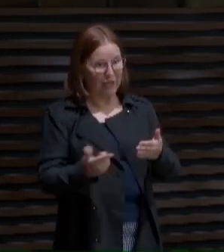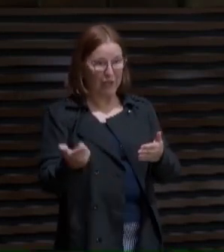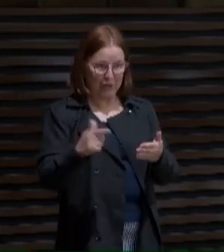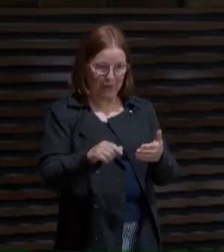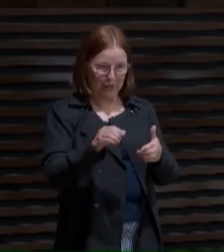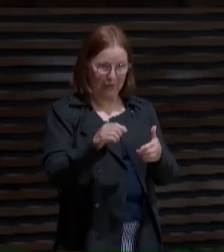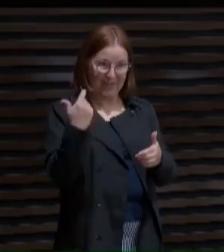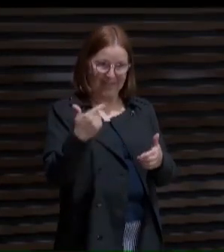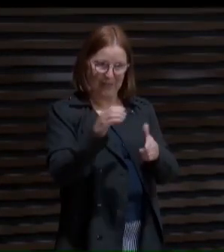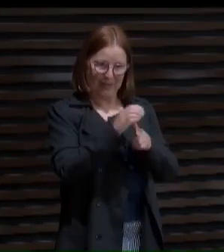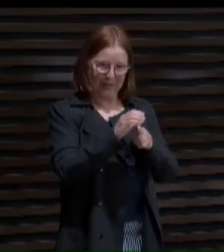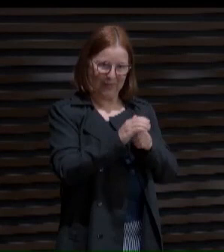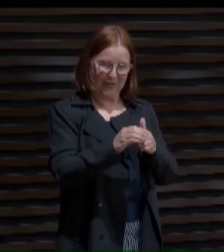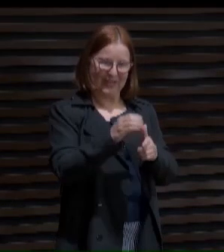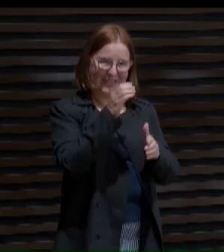21.